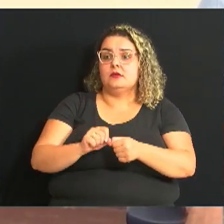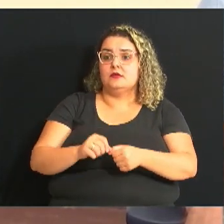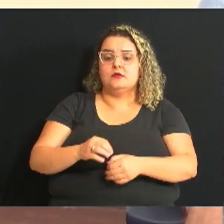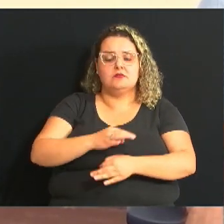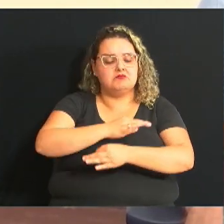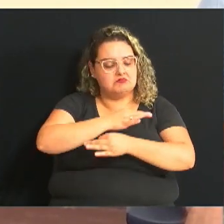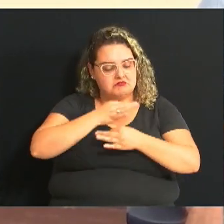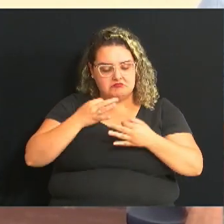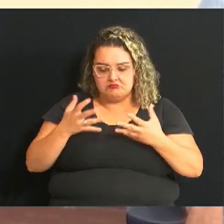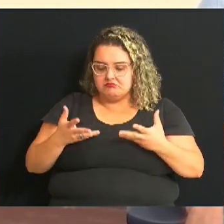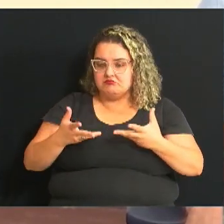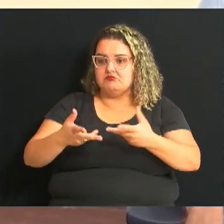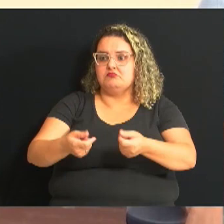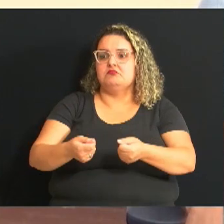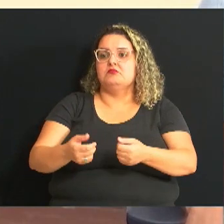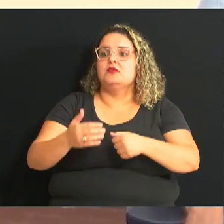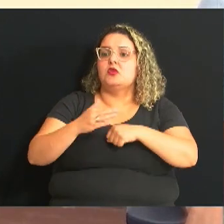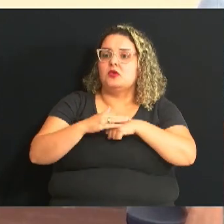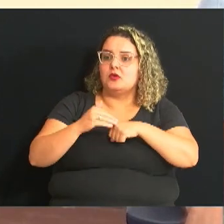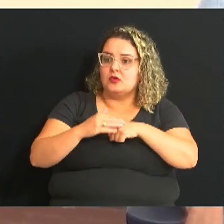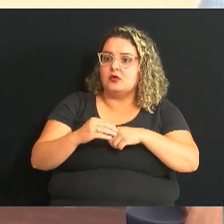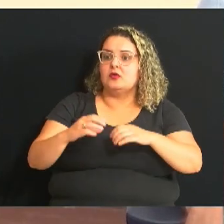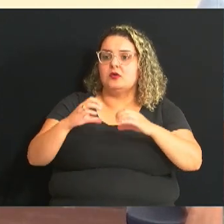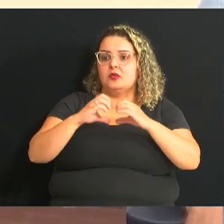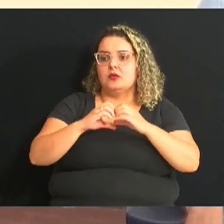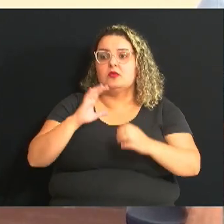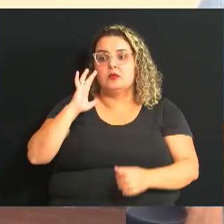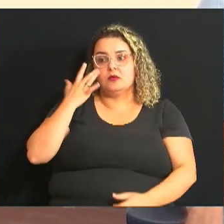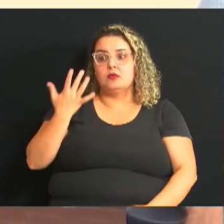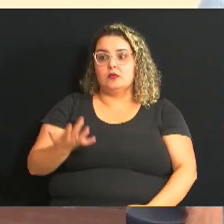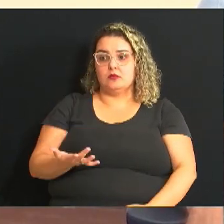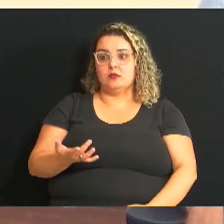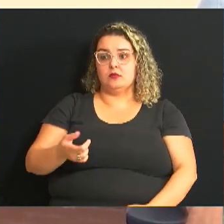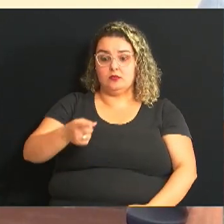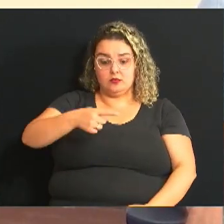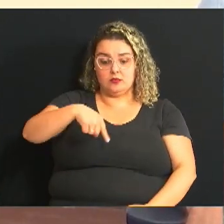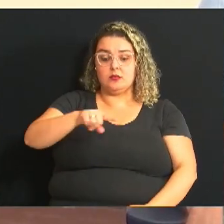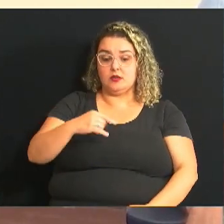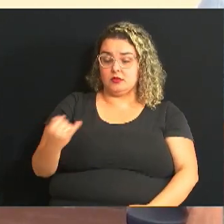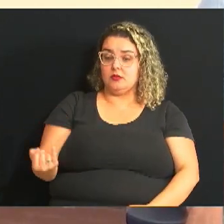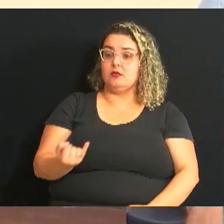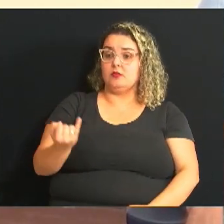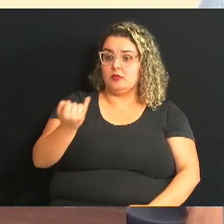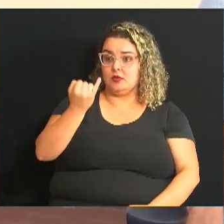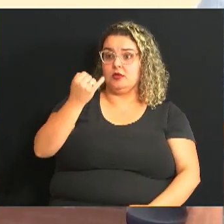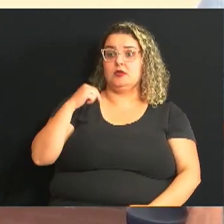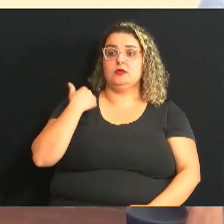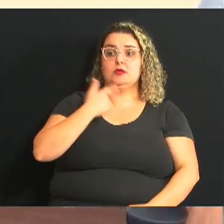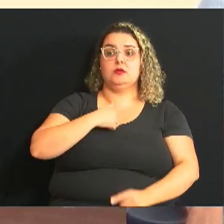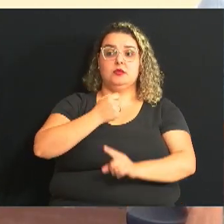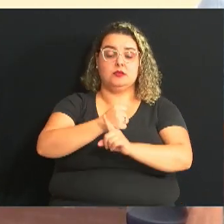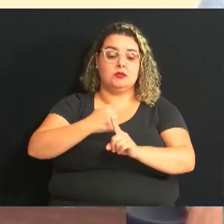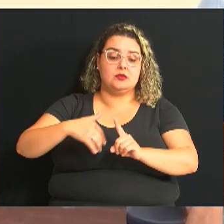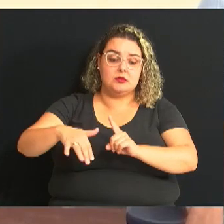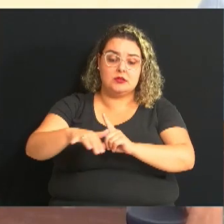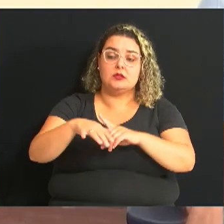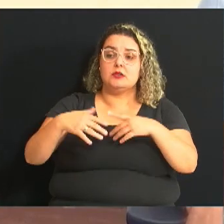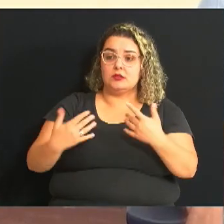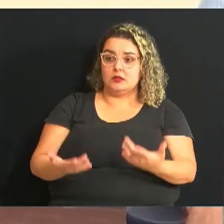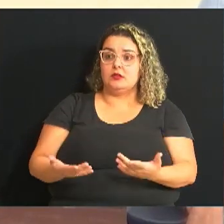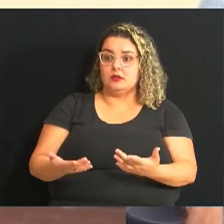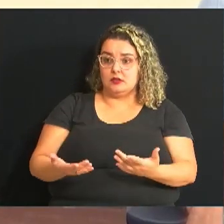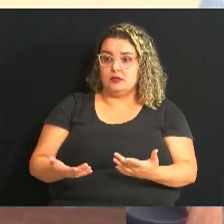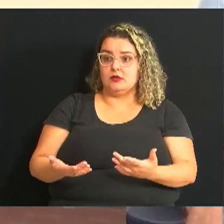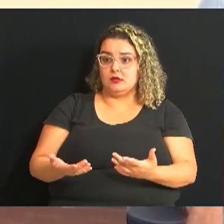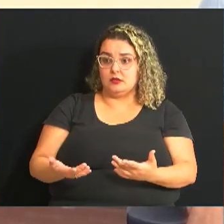excelência, com carinho, com amor. Eu acho que eles são fundamentais na nossa sociedade. As